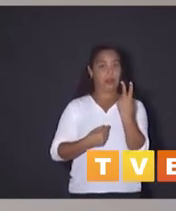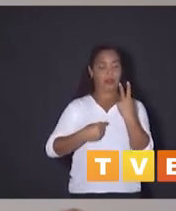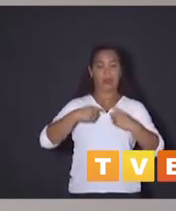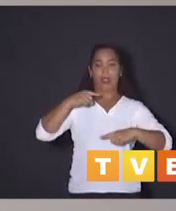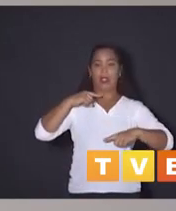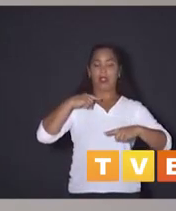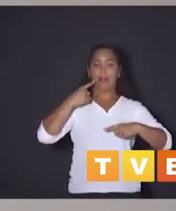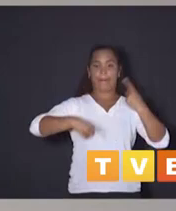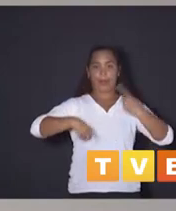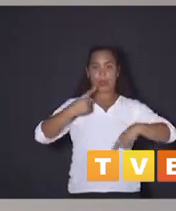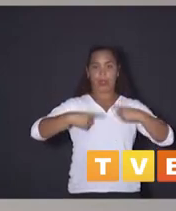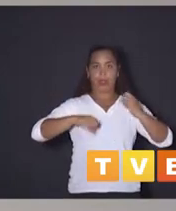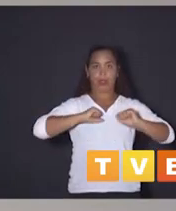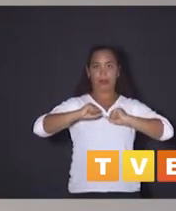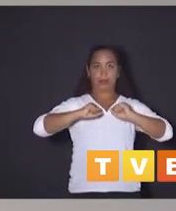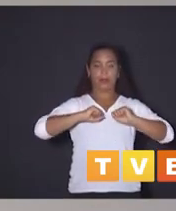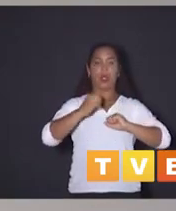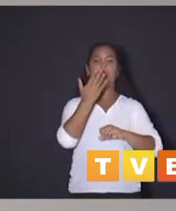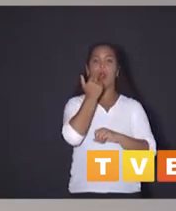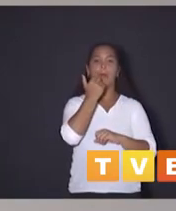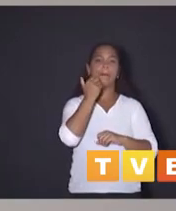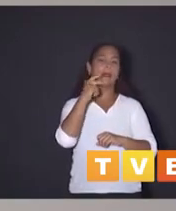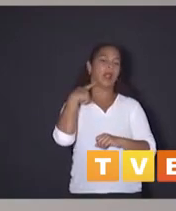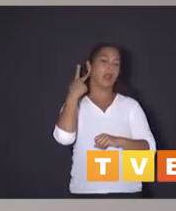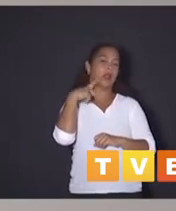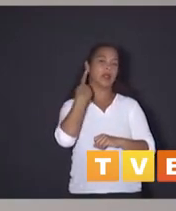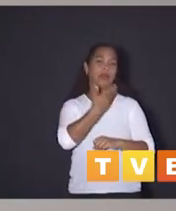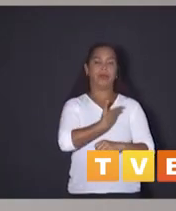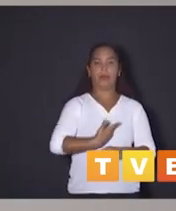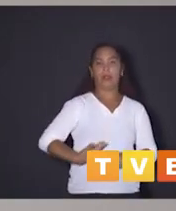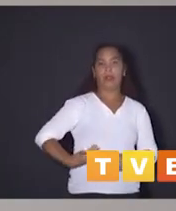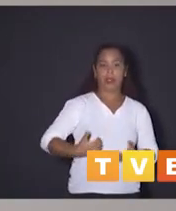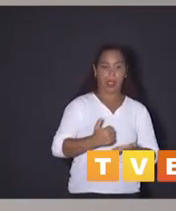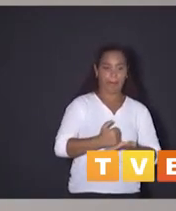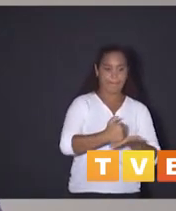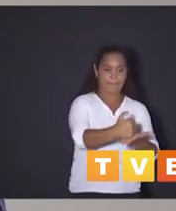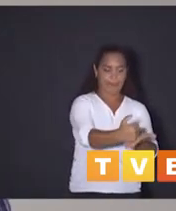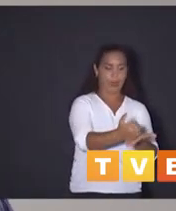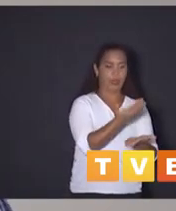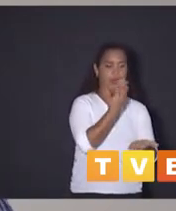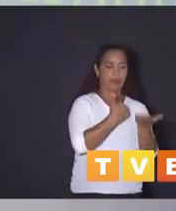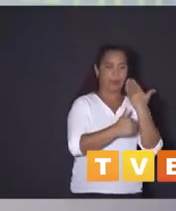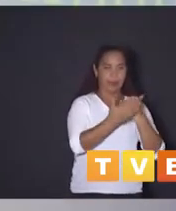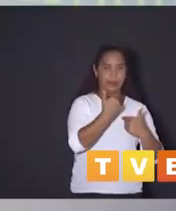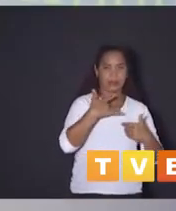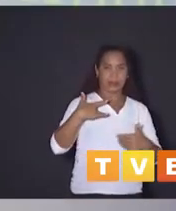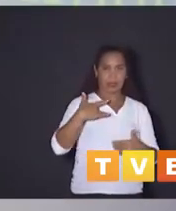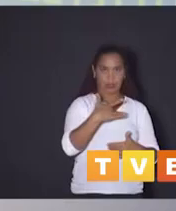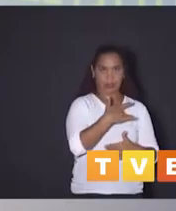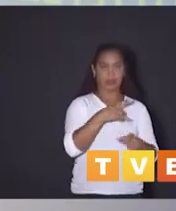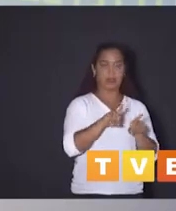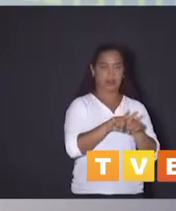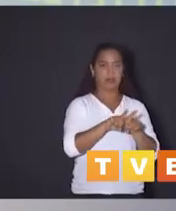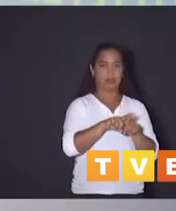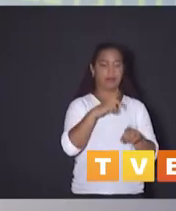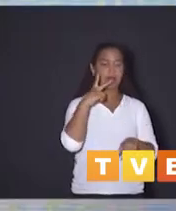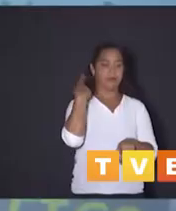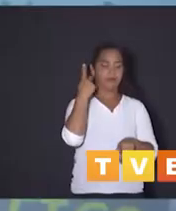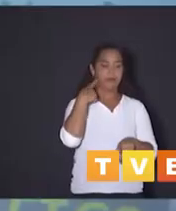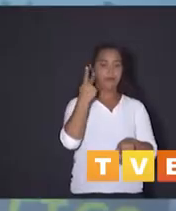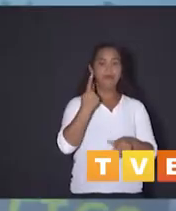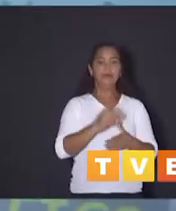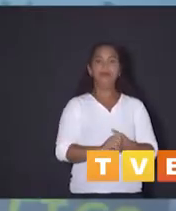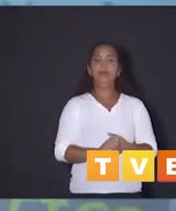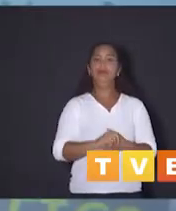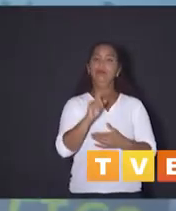se comer é um ato político apoiar a alimentação saudável também um ato político então ou seja